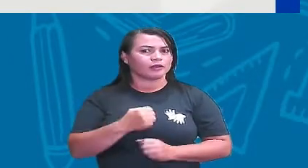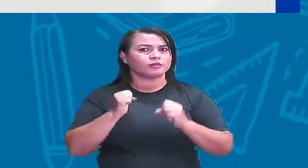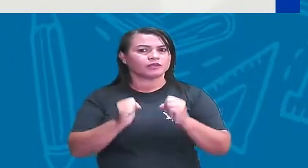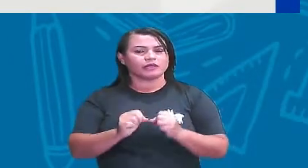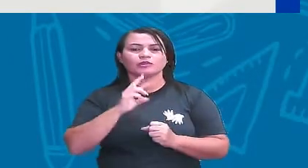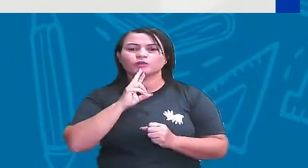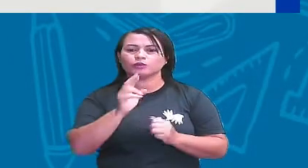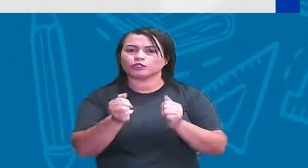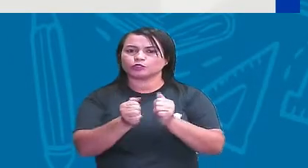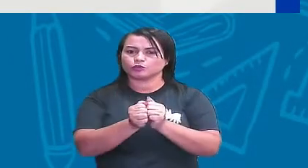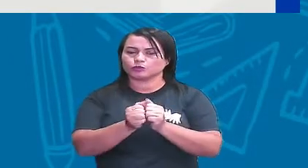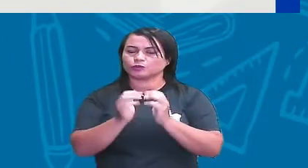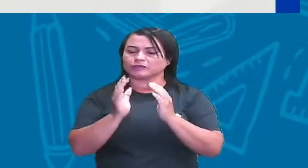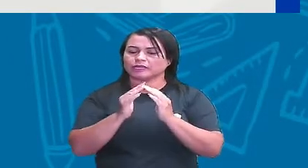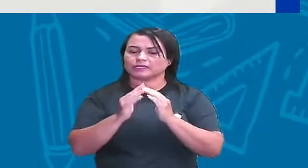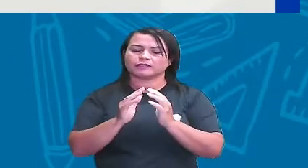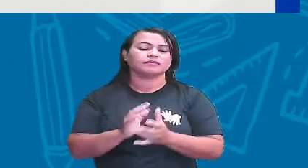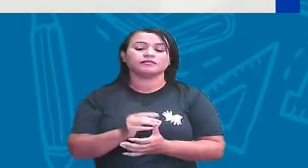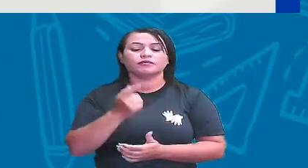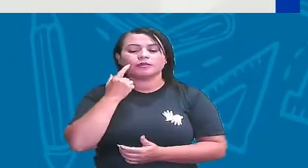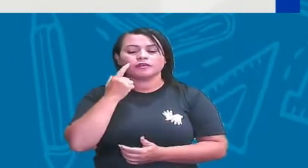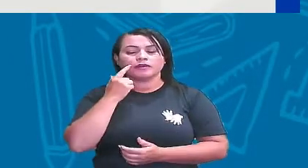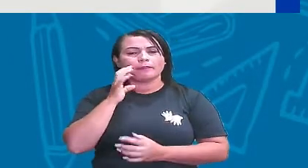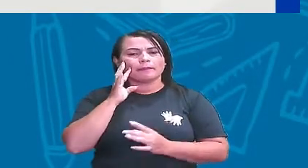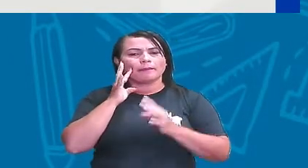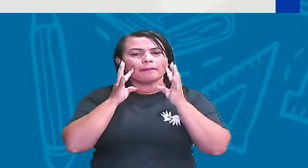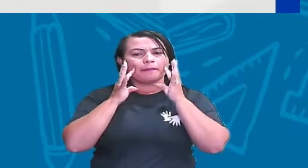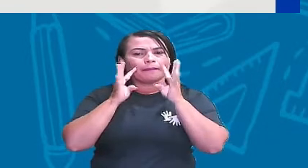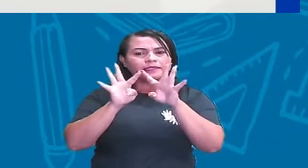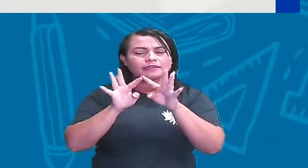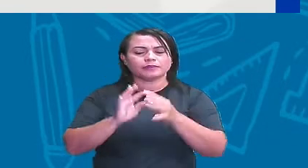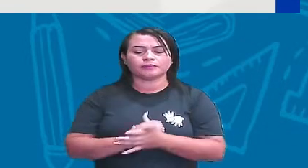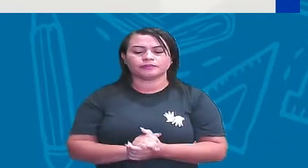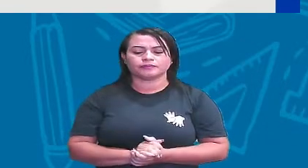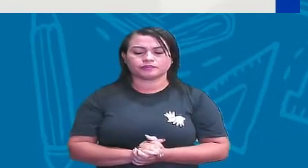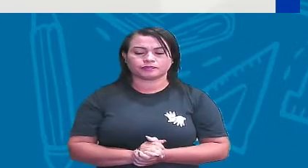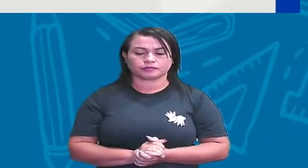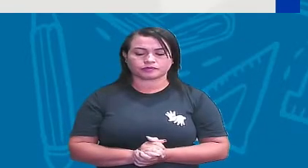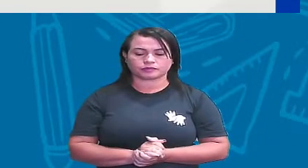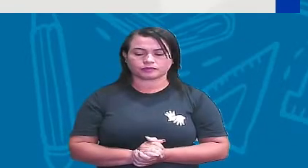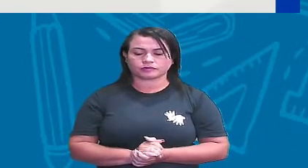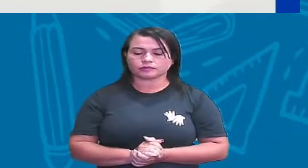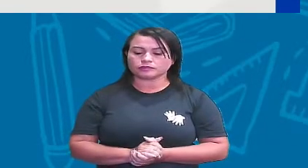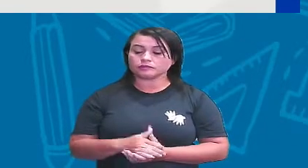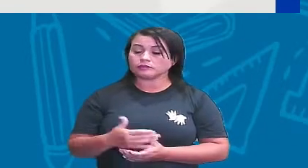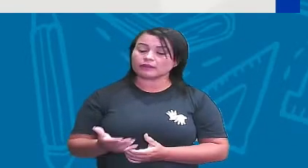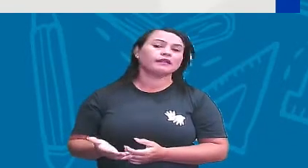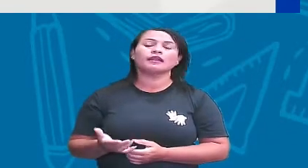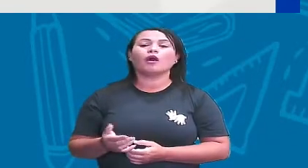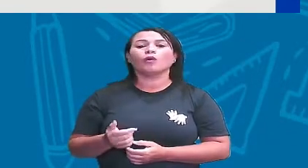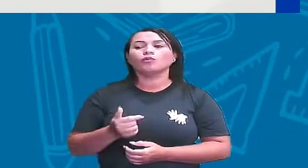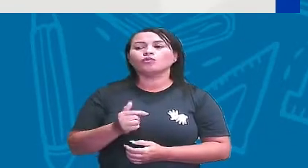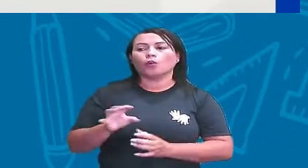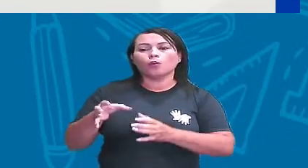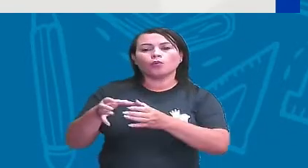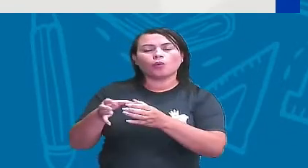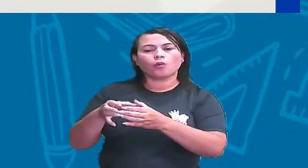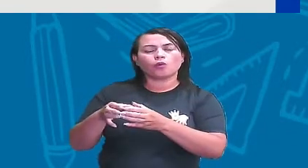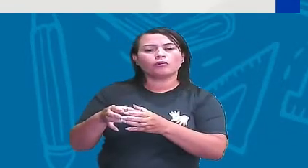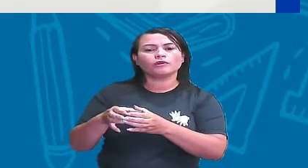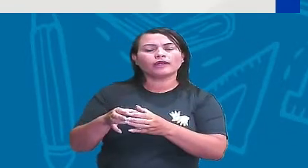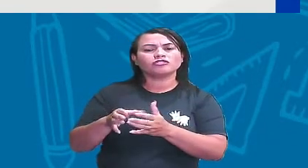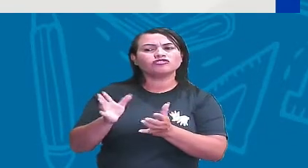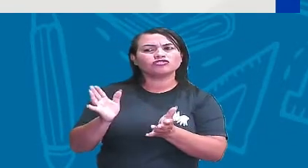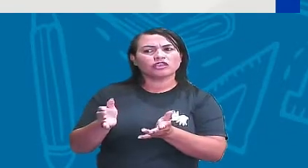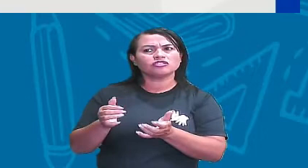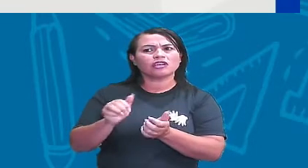aí junto comigo em casa. Então, presta bem atenção. Eles estavam com cartolinas, para não ler o problema